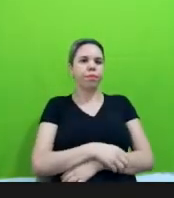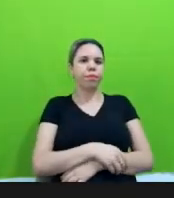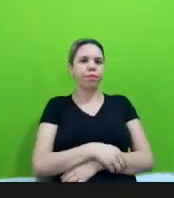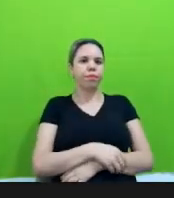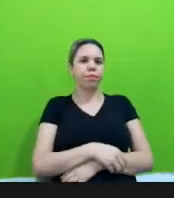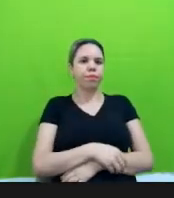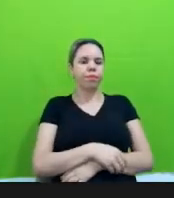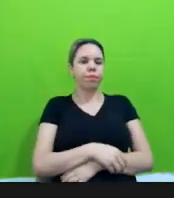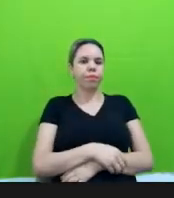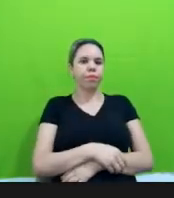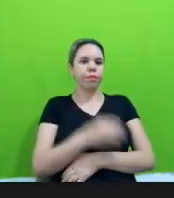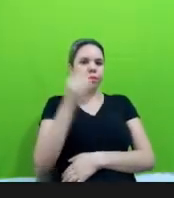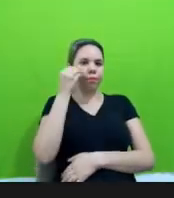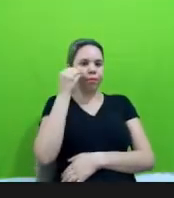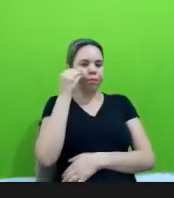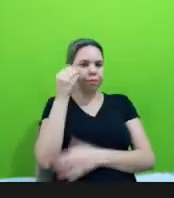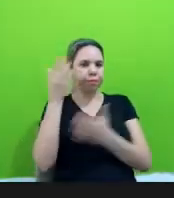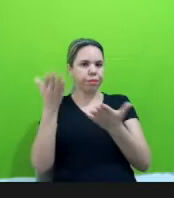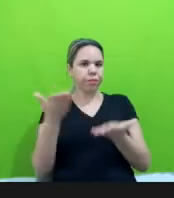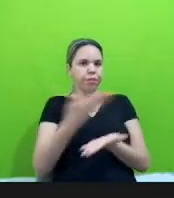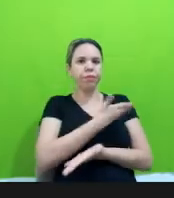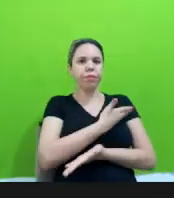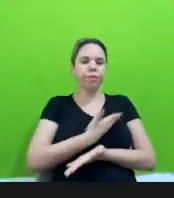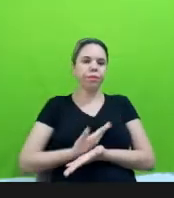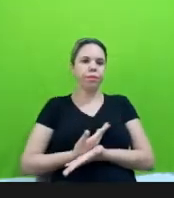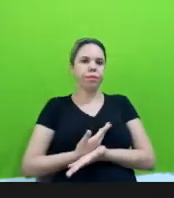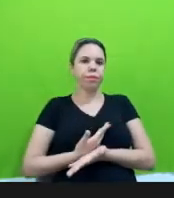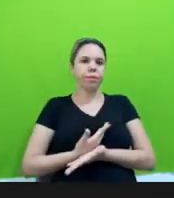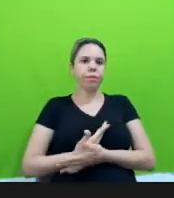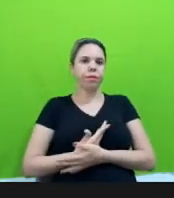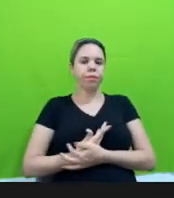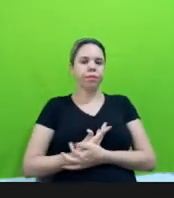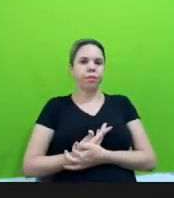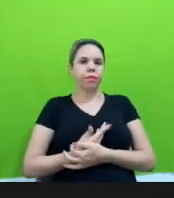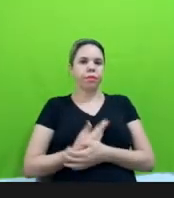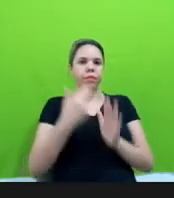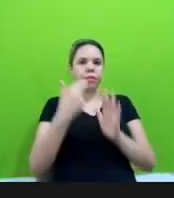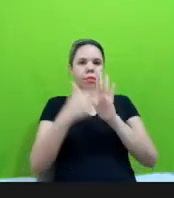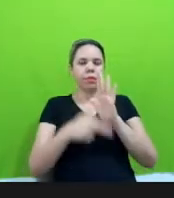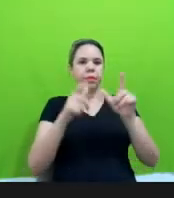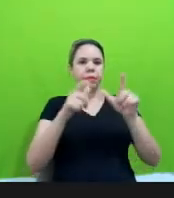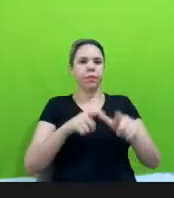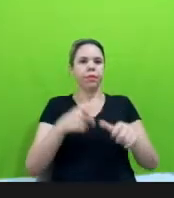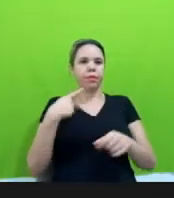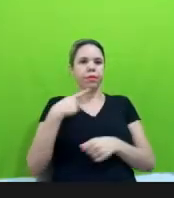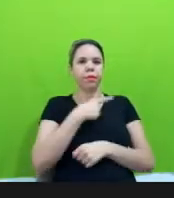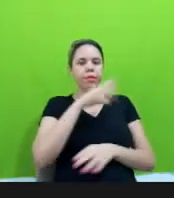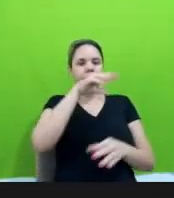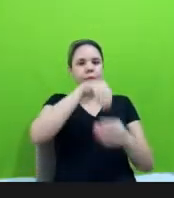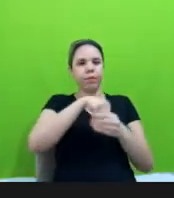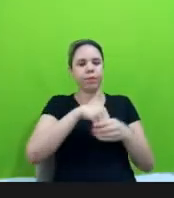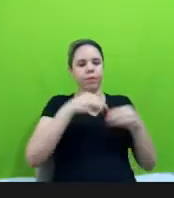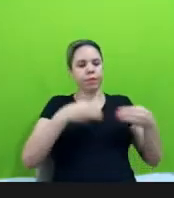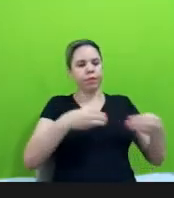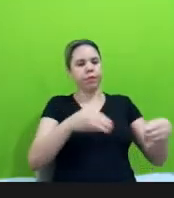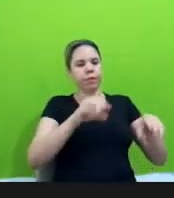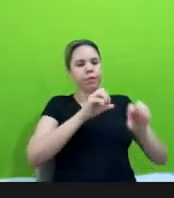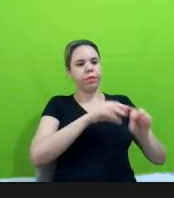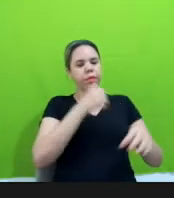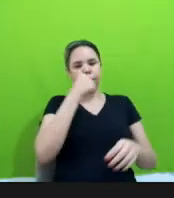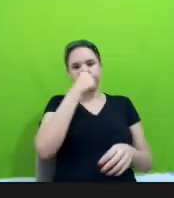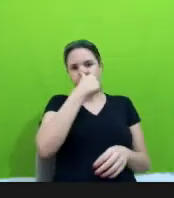houve uma tentativa dentro do governo de nomear um dos pastores dentro do Ministério da Educação. E que, inclusive, era curioso,